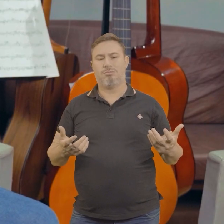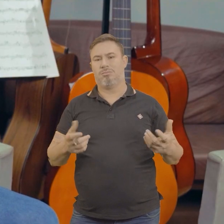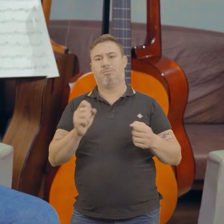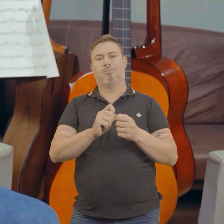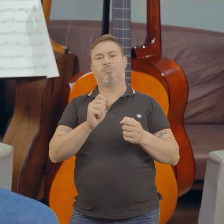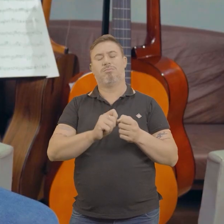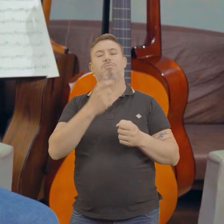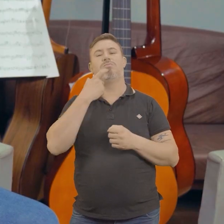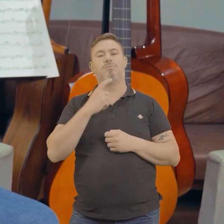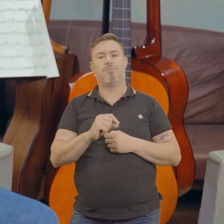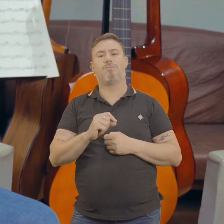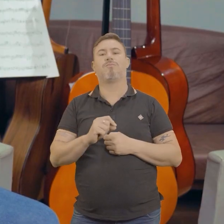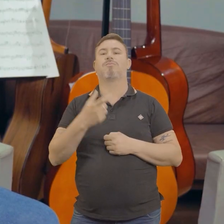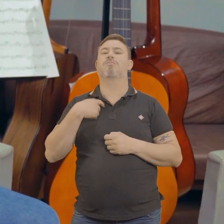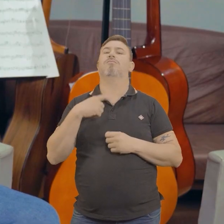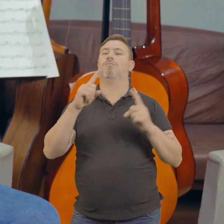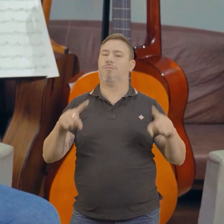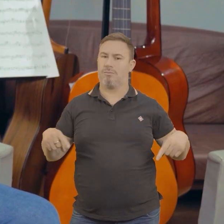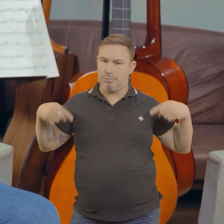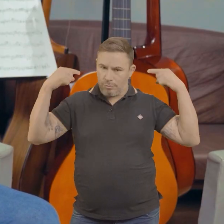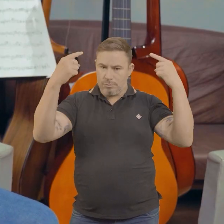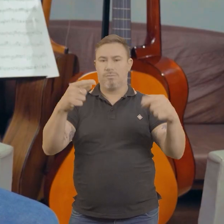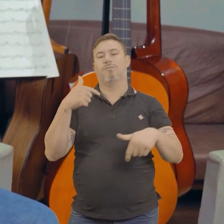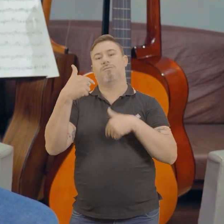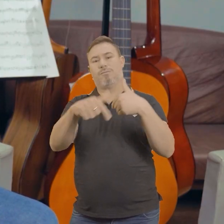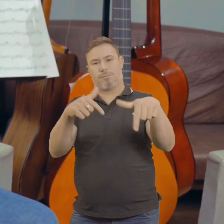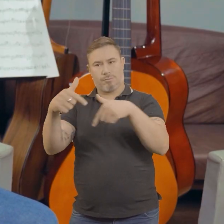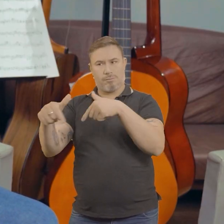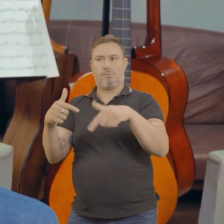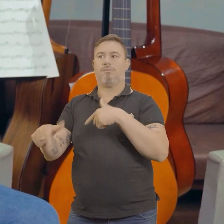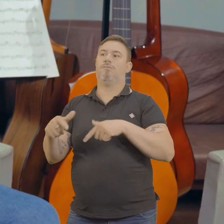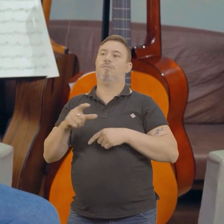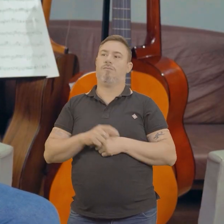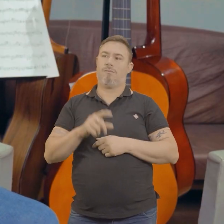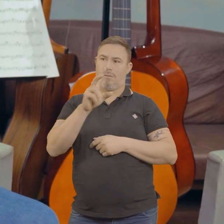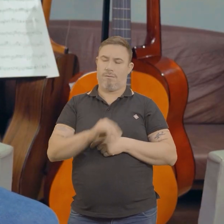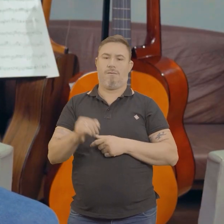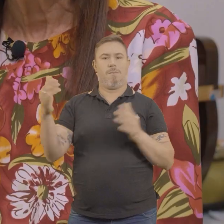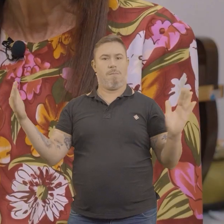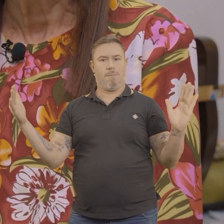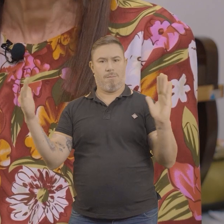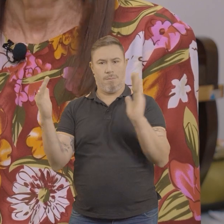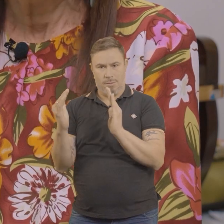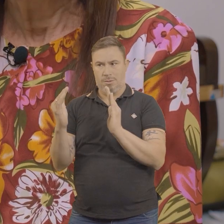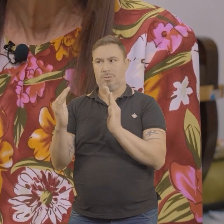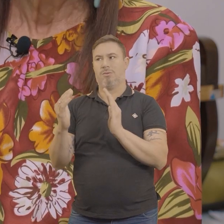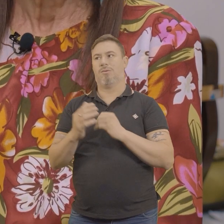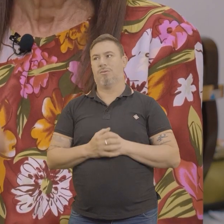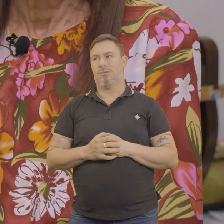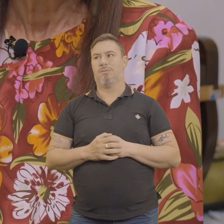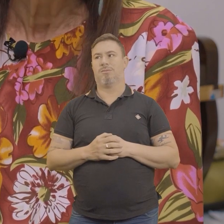fez buscar o imóvel. Hoje a gente trabalha com a locação, viemos por um imóvel menor. Isso daí era